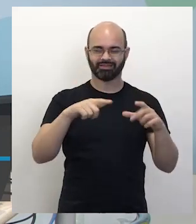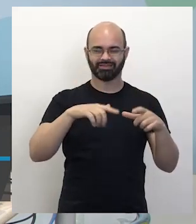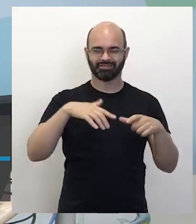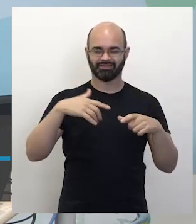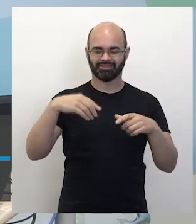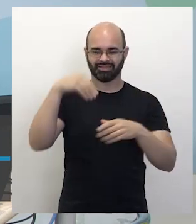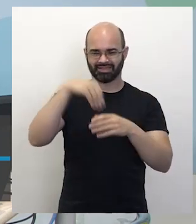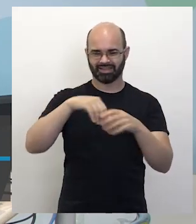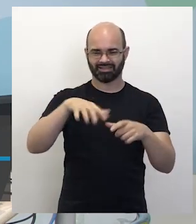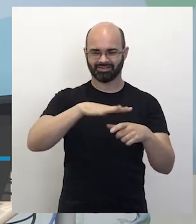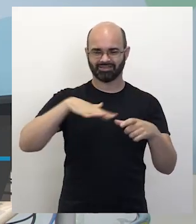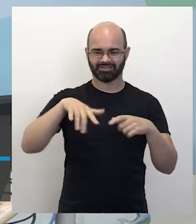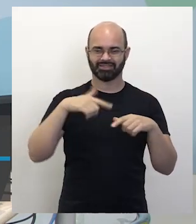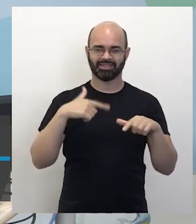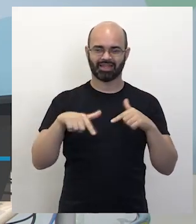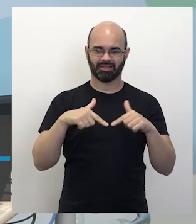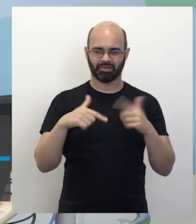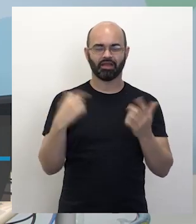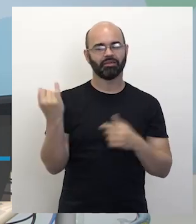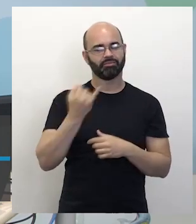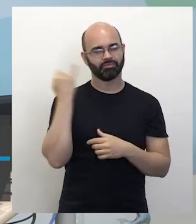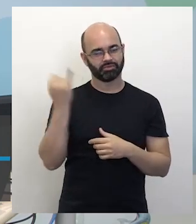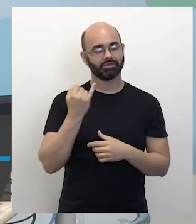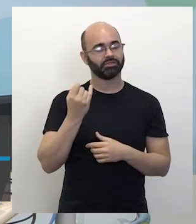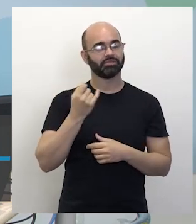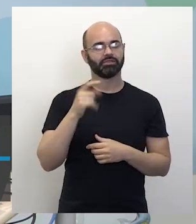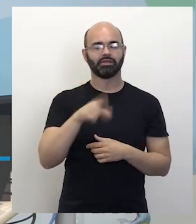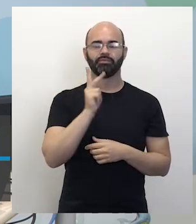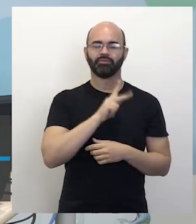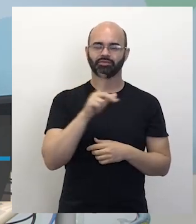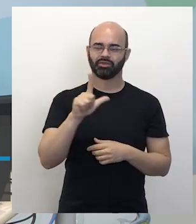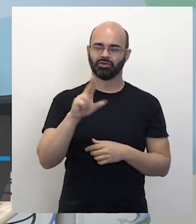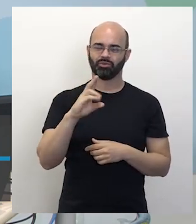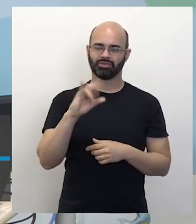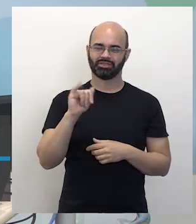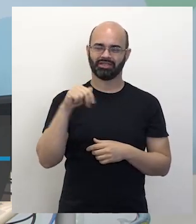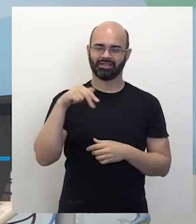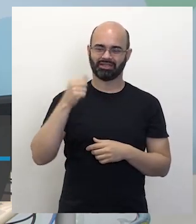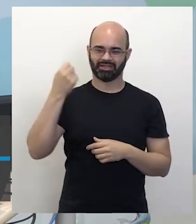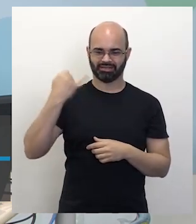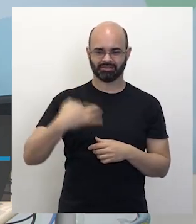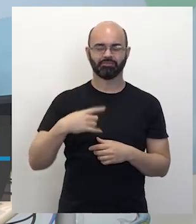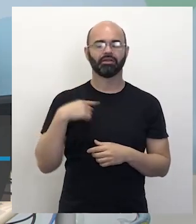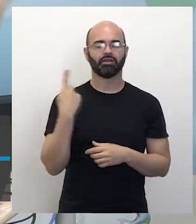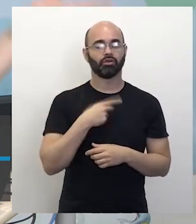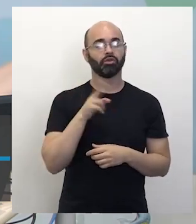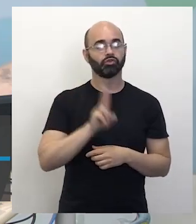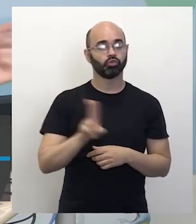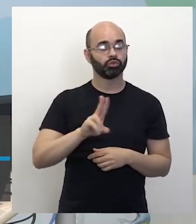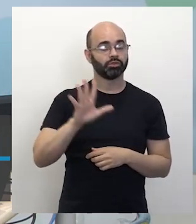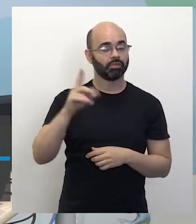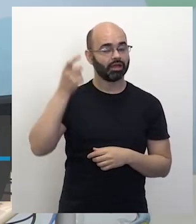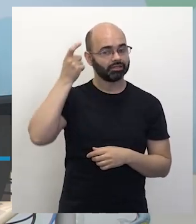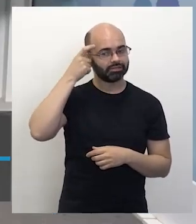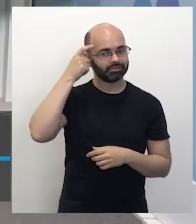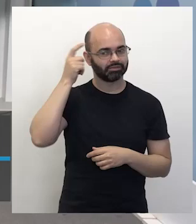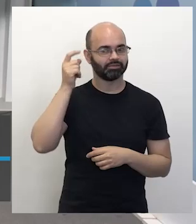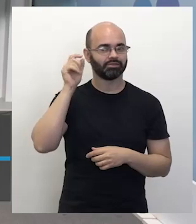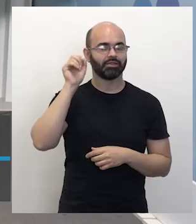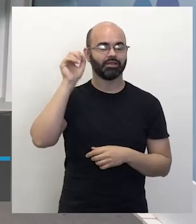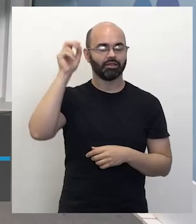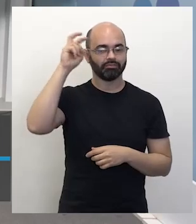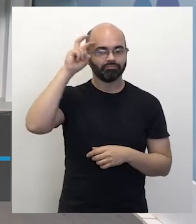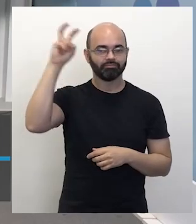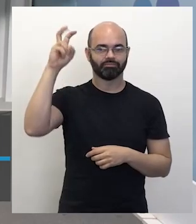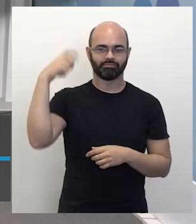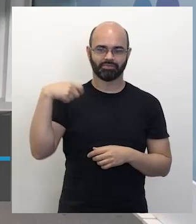são primordiais. E aí a professora Luciana lembra a gente de que a gente precisa saber usá-la com sabedoria. Isso. Não é?